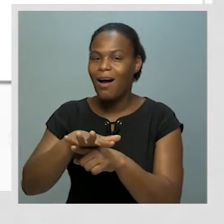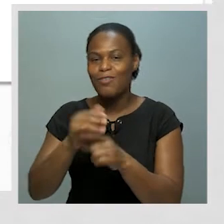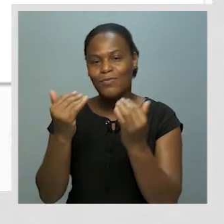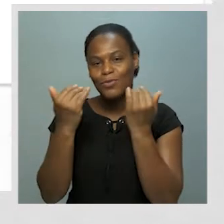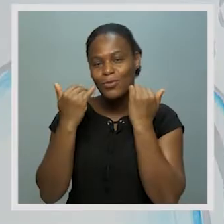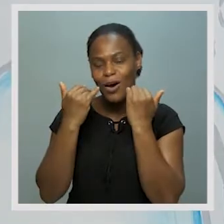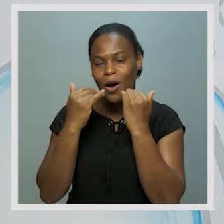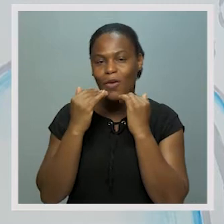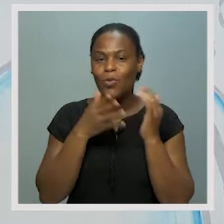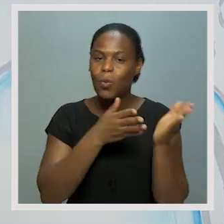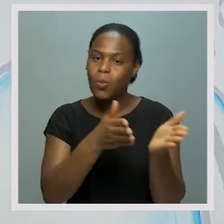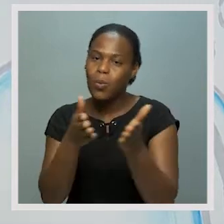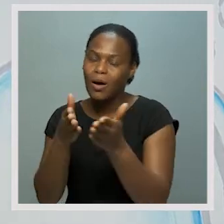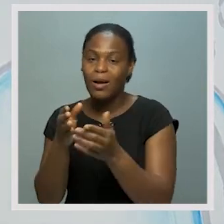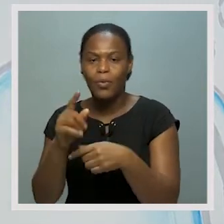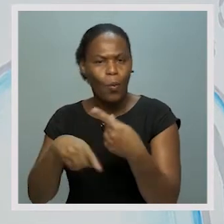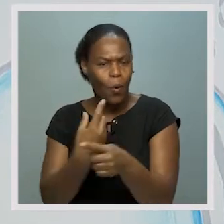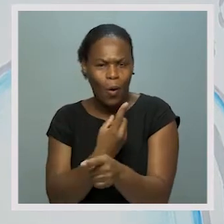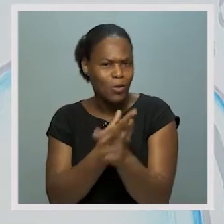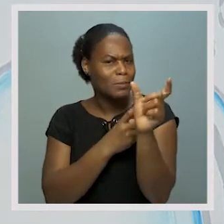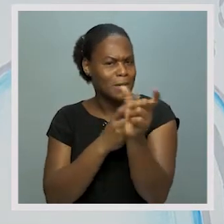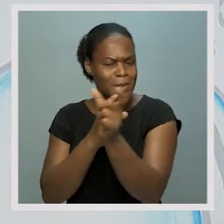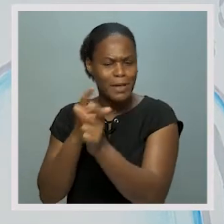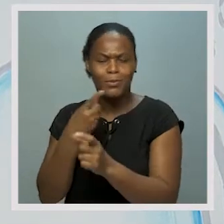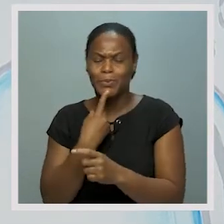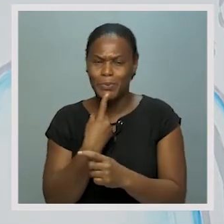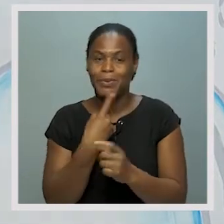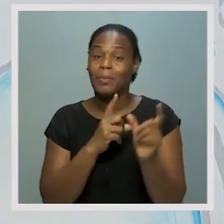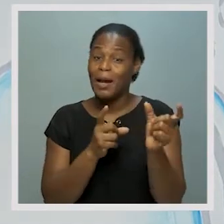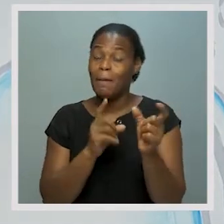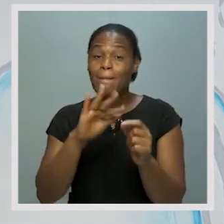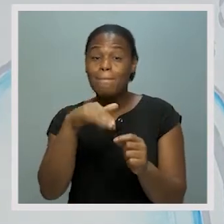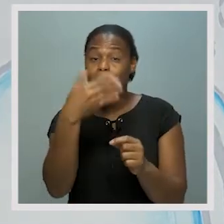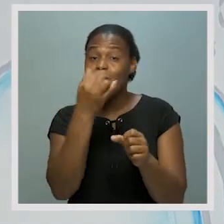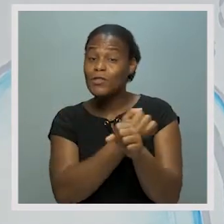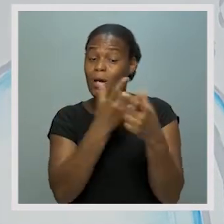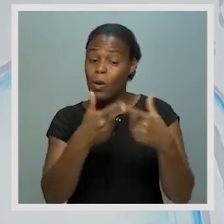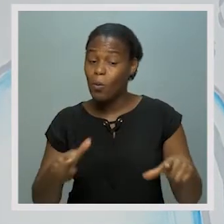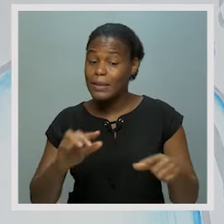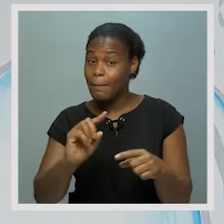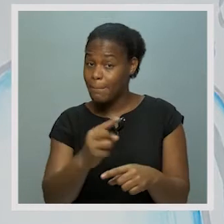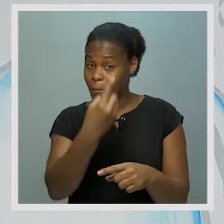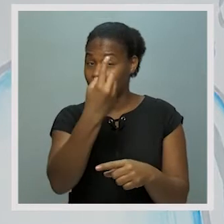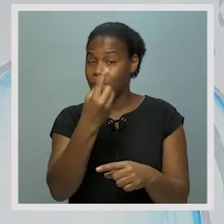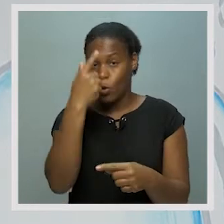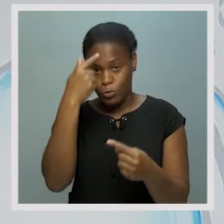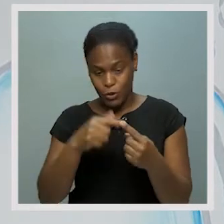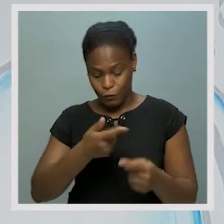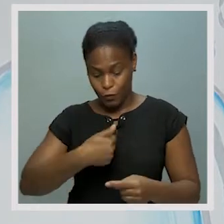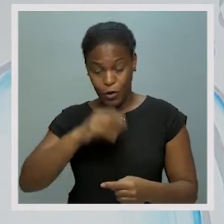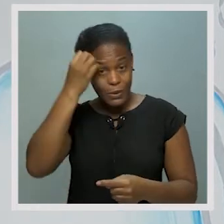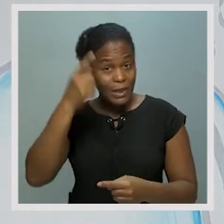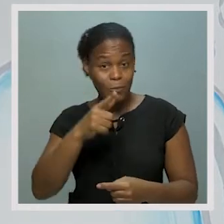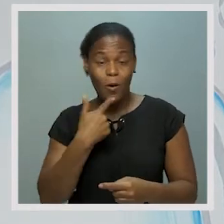instruir, orientar e etc. Então, temos aqui a primeira função de linguagem. Não se esqueçam que nosso